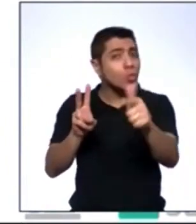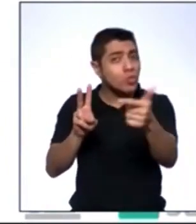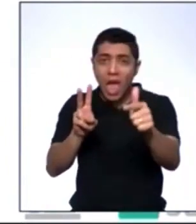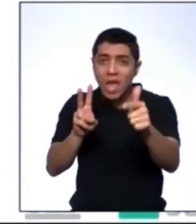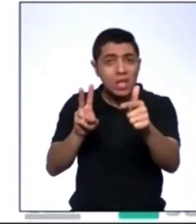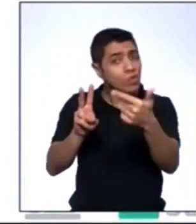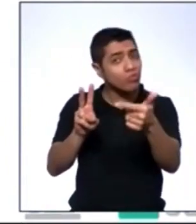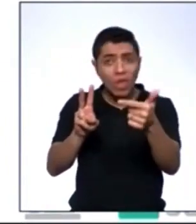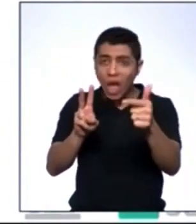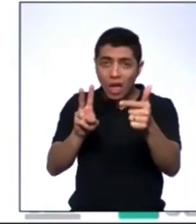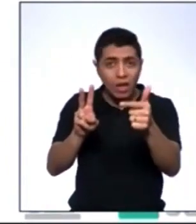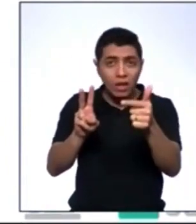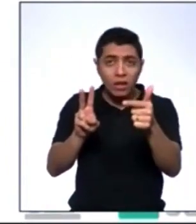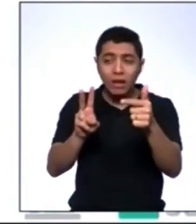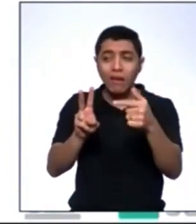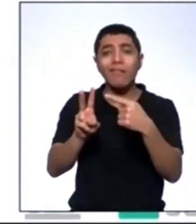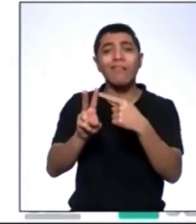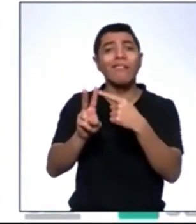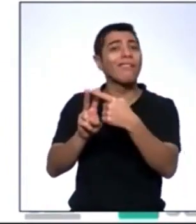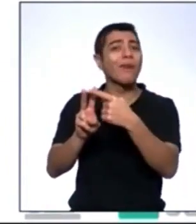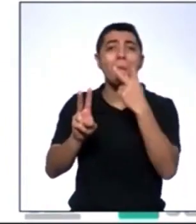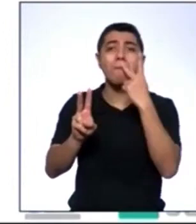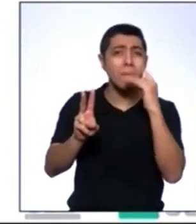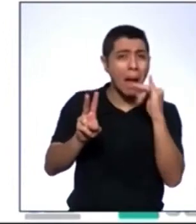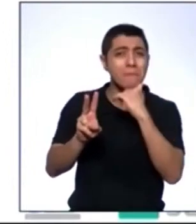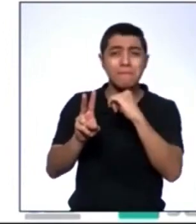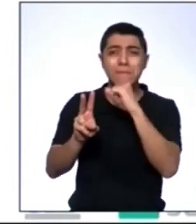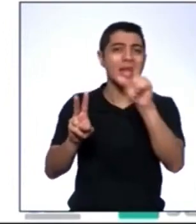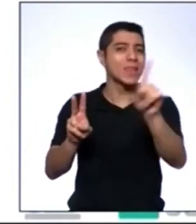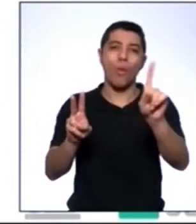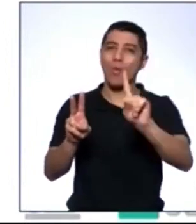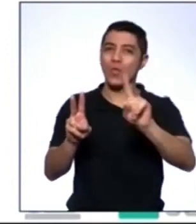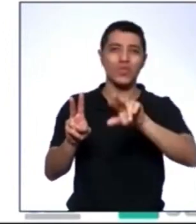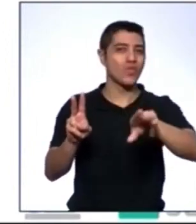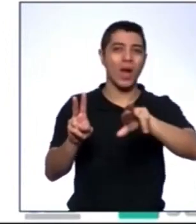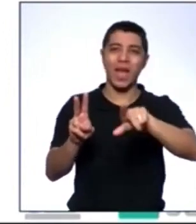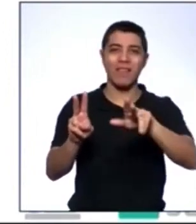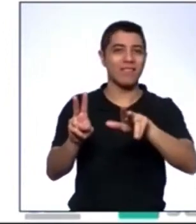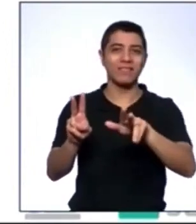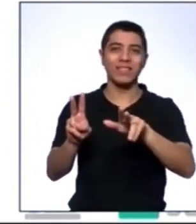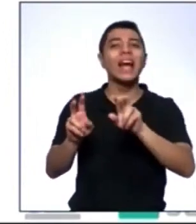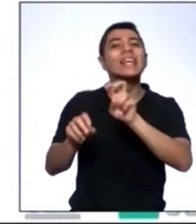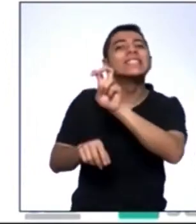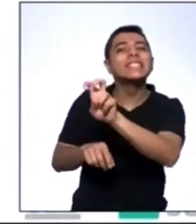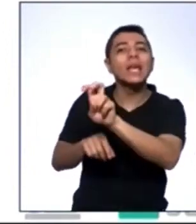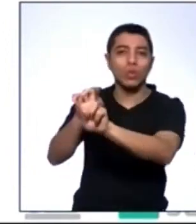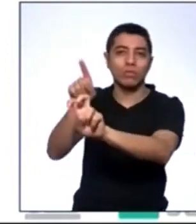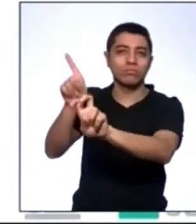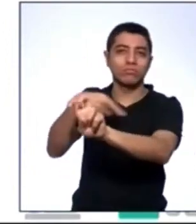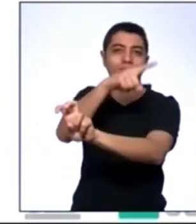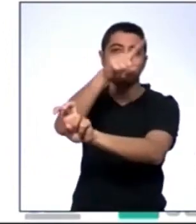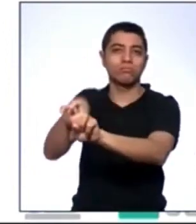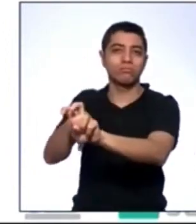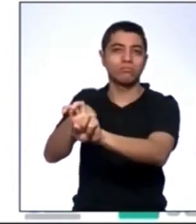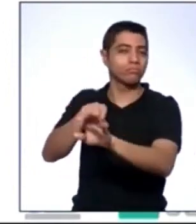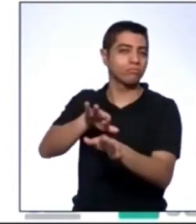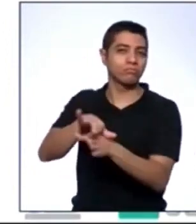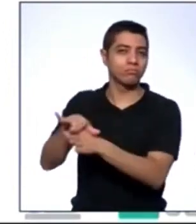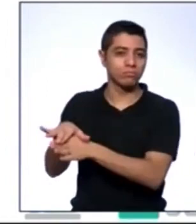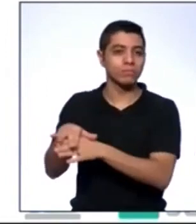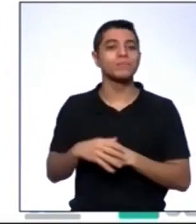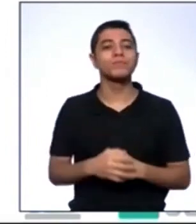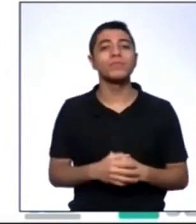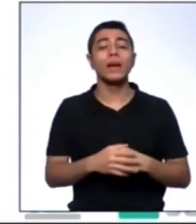o pai da criança, né, os pais dessa criança. Tudo bem? Olha a segunda bandinha da criança. Olha a segunda, passei o traço.